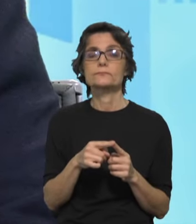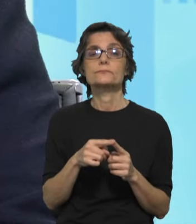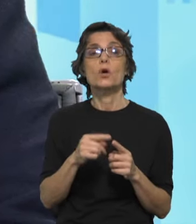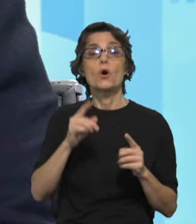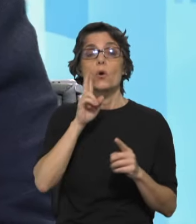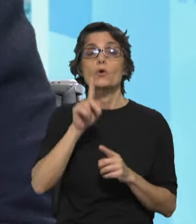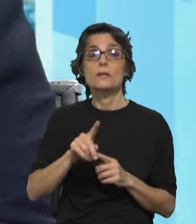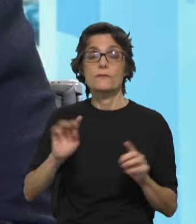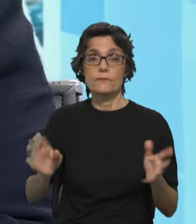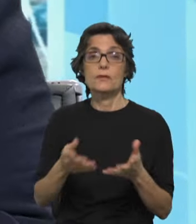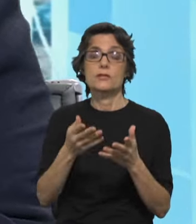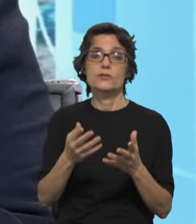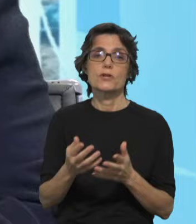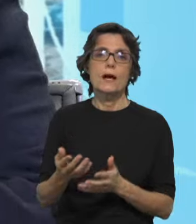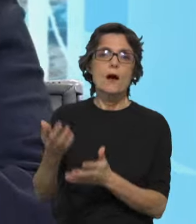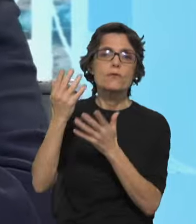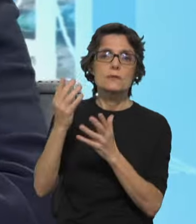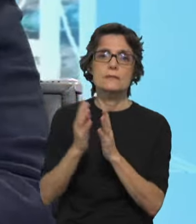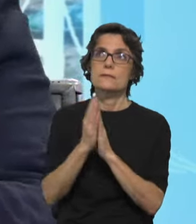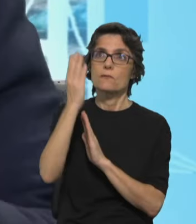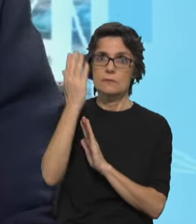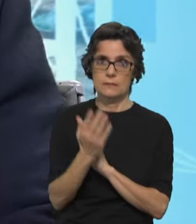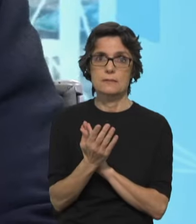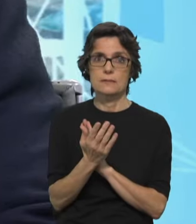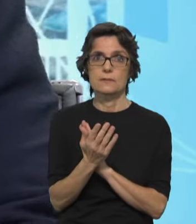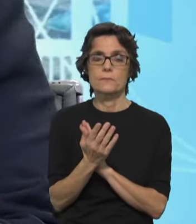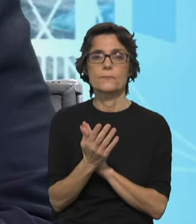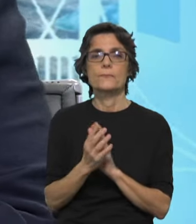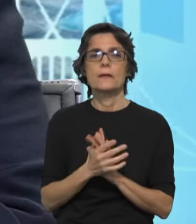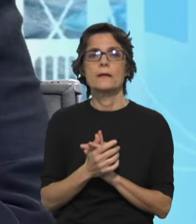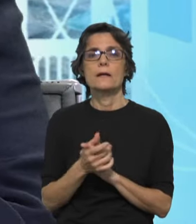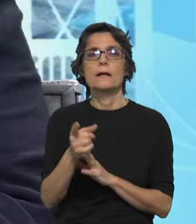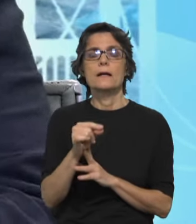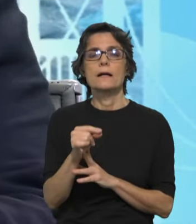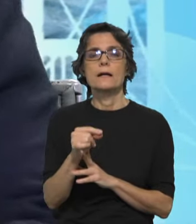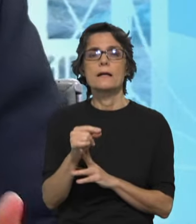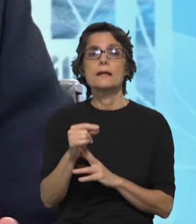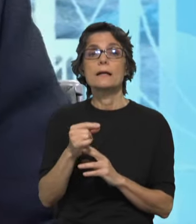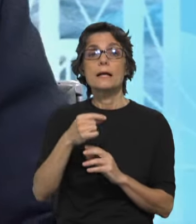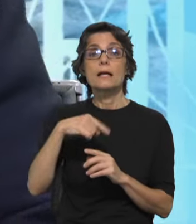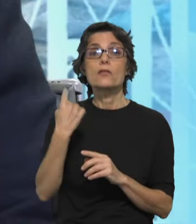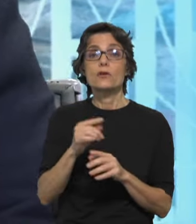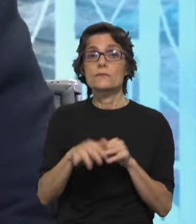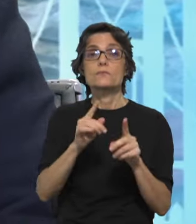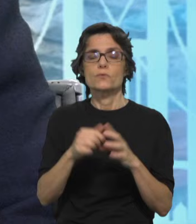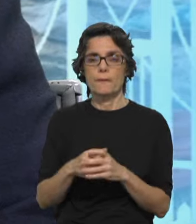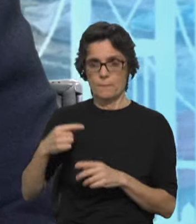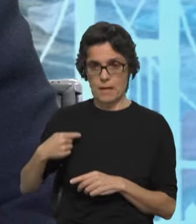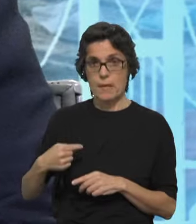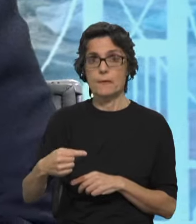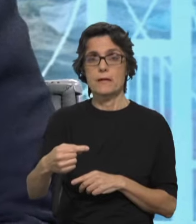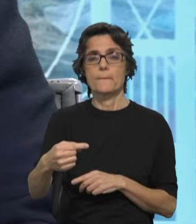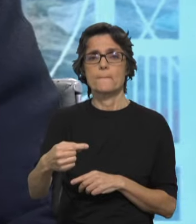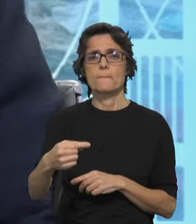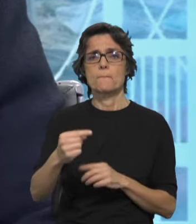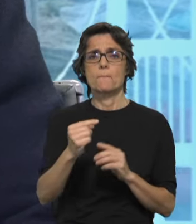portanto, procurar... A adoração ao Santíssimo. Sim, a adoração ao Santíssimo Sacramento, de modo que todos os dias, numa das